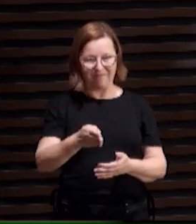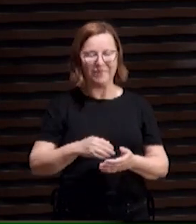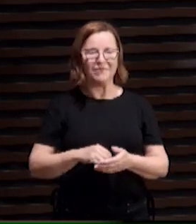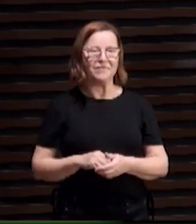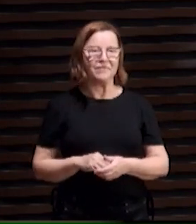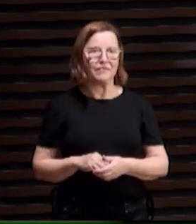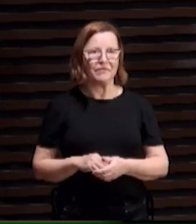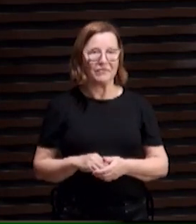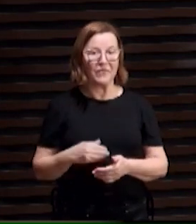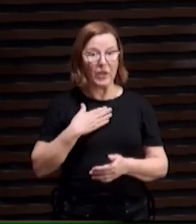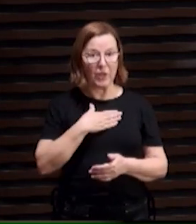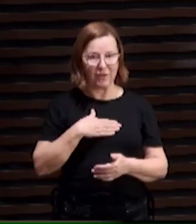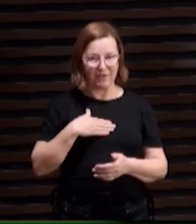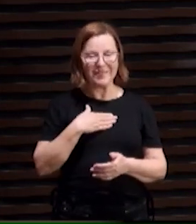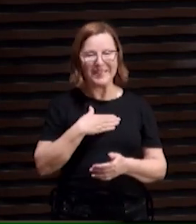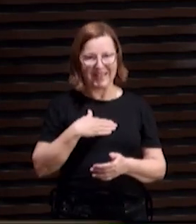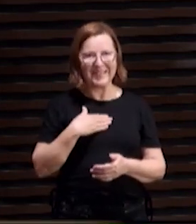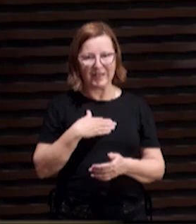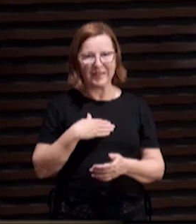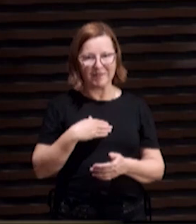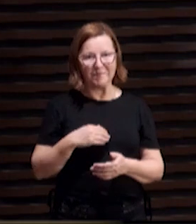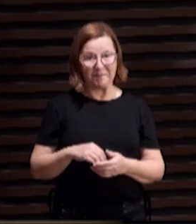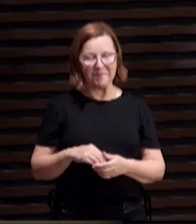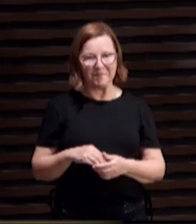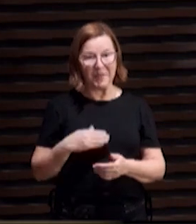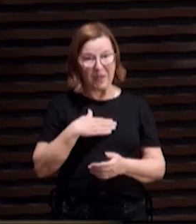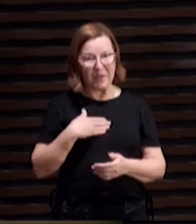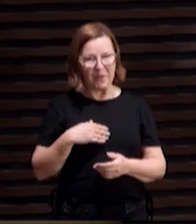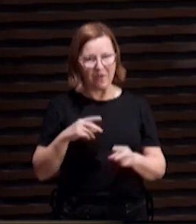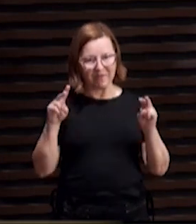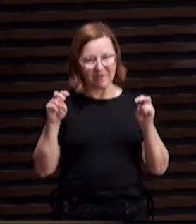Eu gosto muito de uma ilustração.